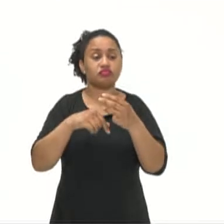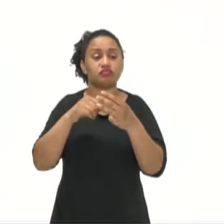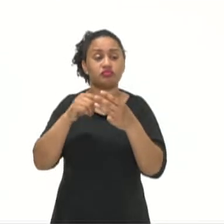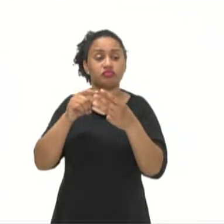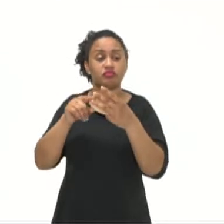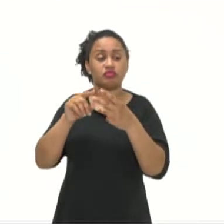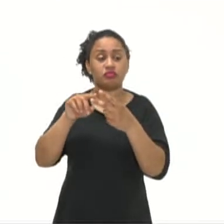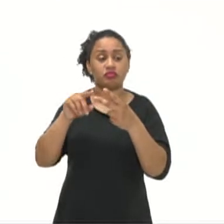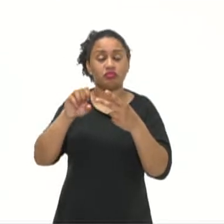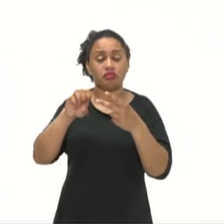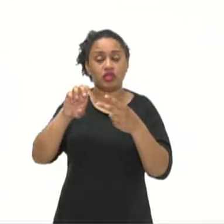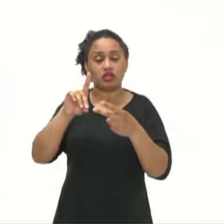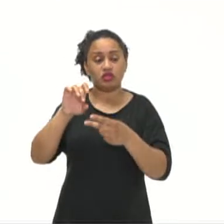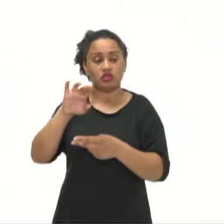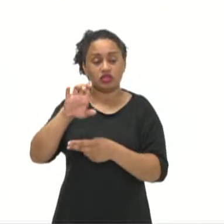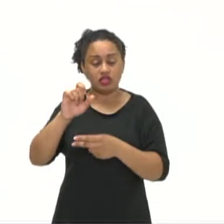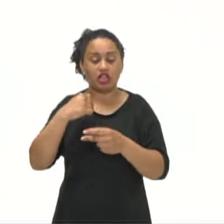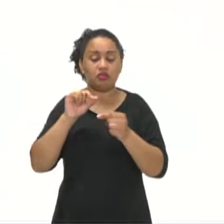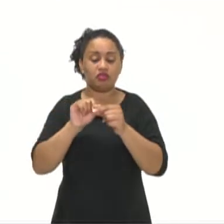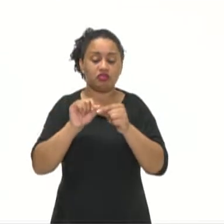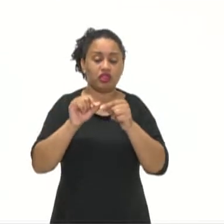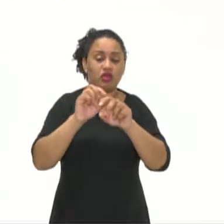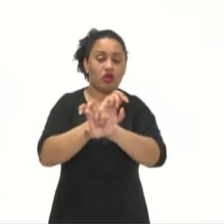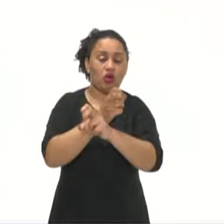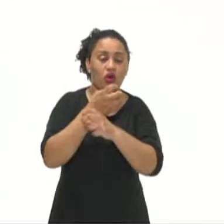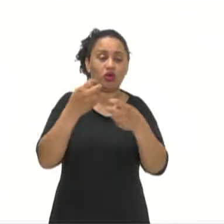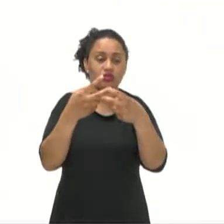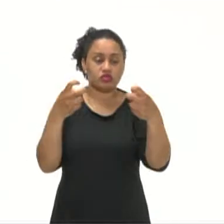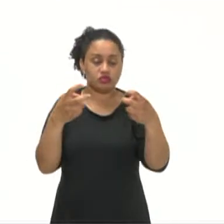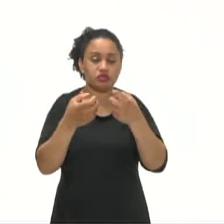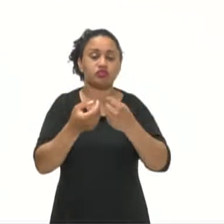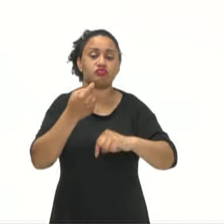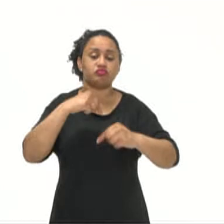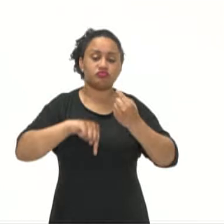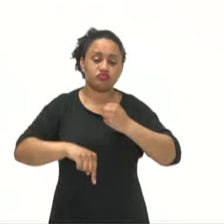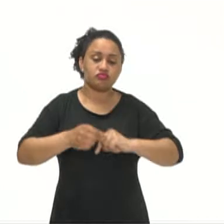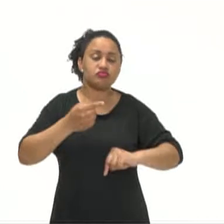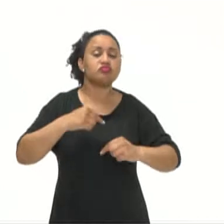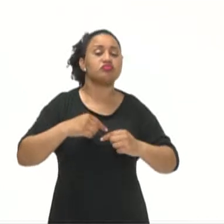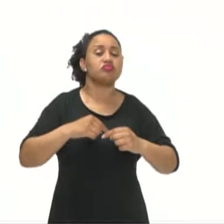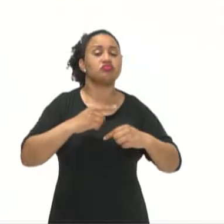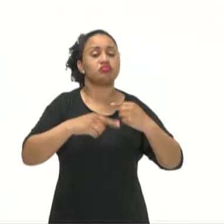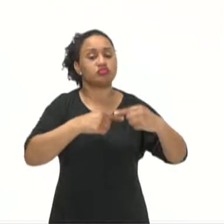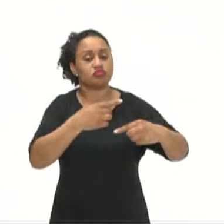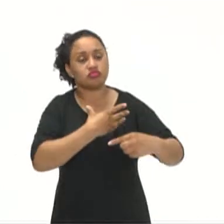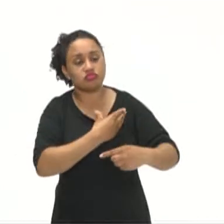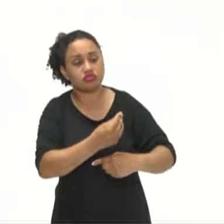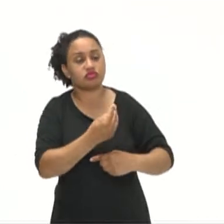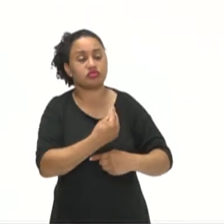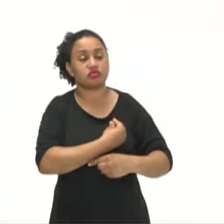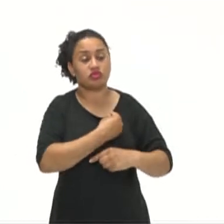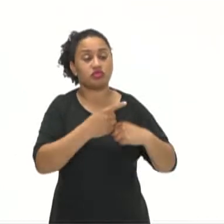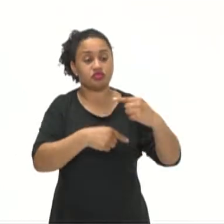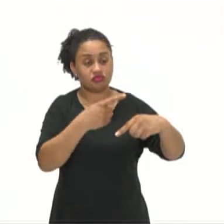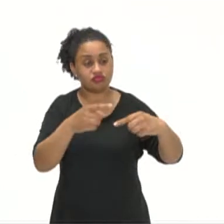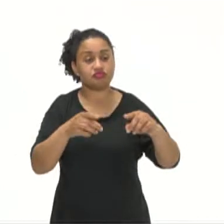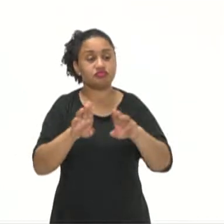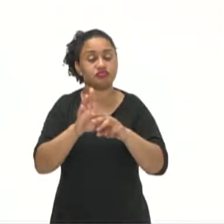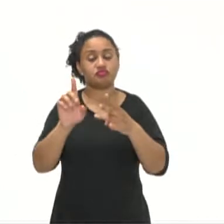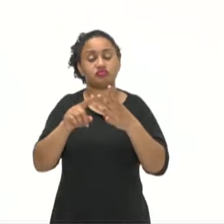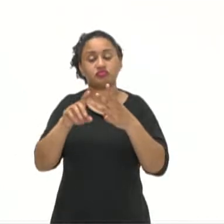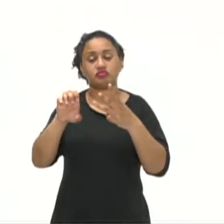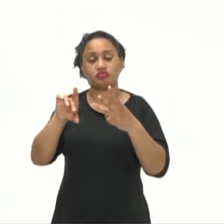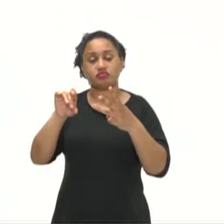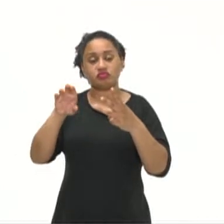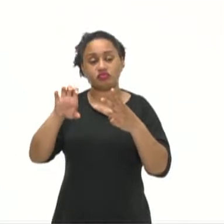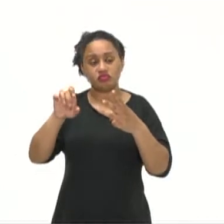então a derme, ossos e músculos, sistema circulatório e reprodutor, e a endoderme, sistema respiratório, órgãos